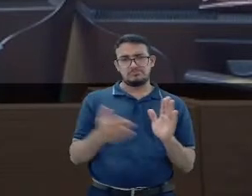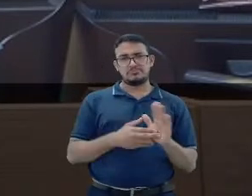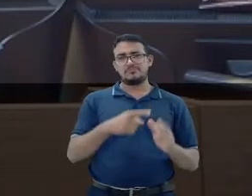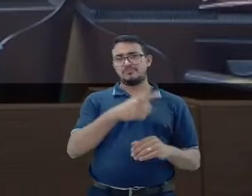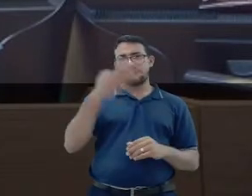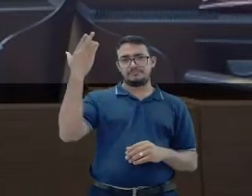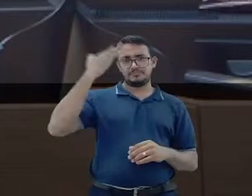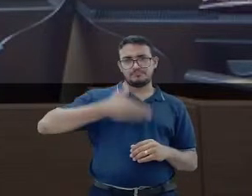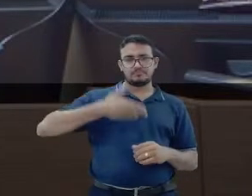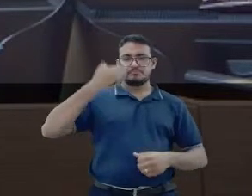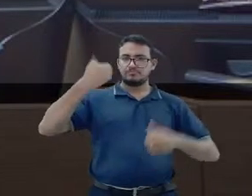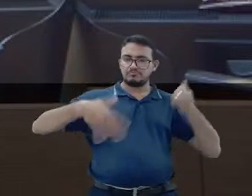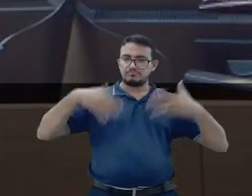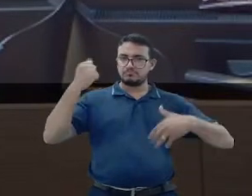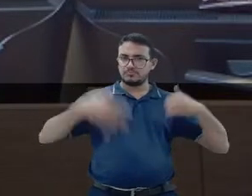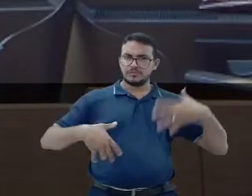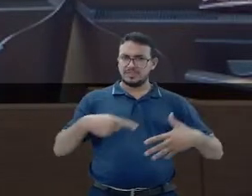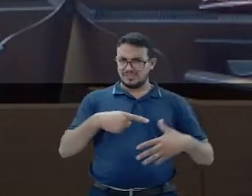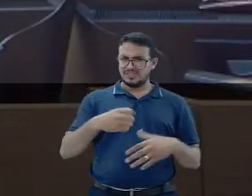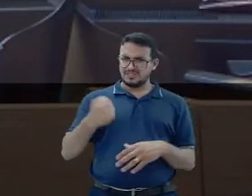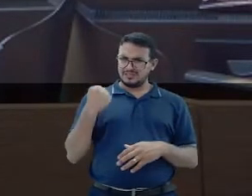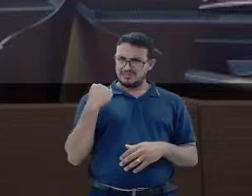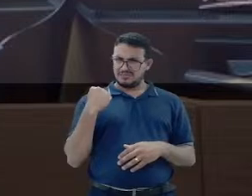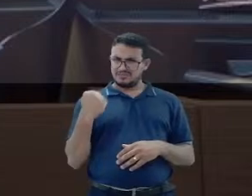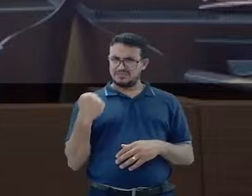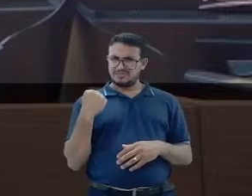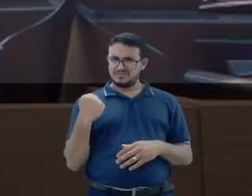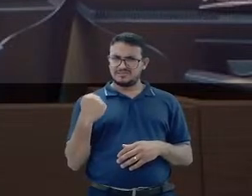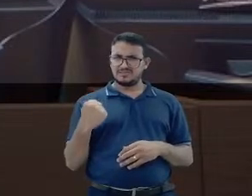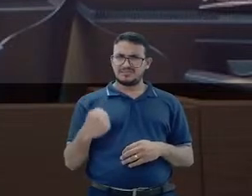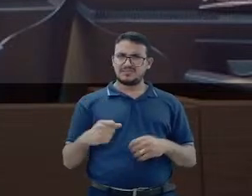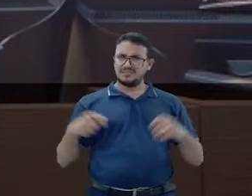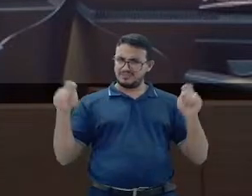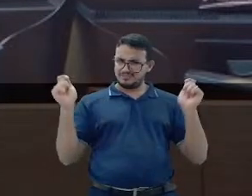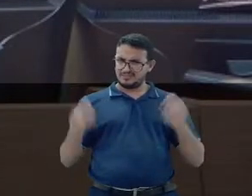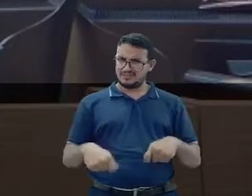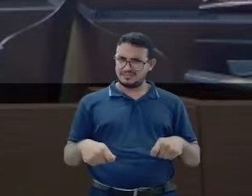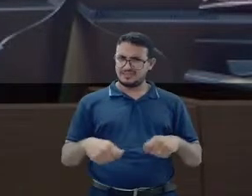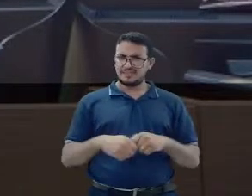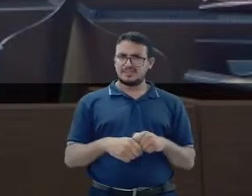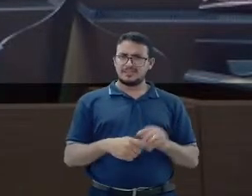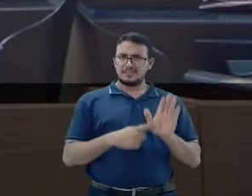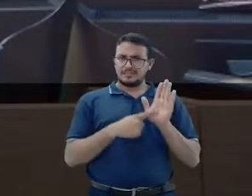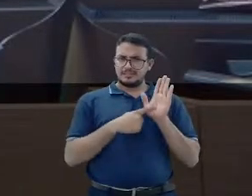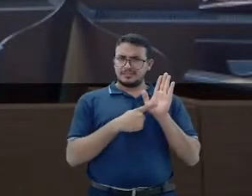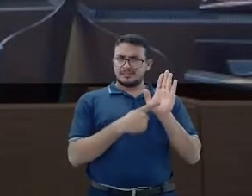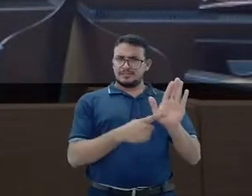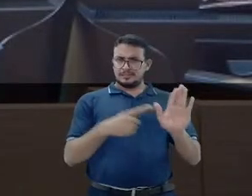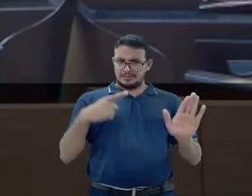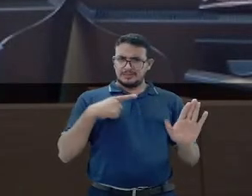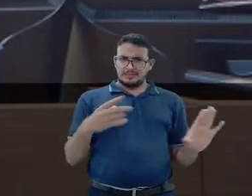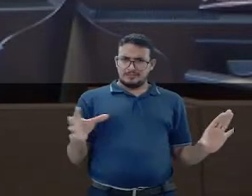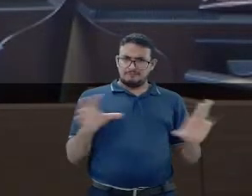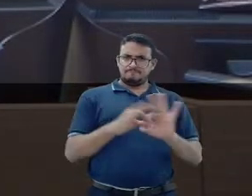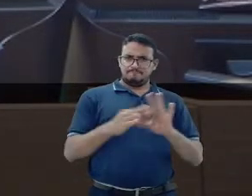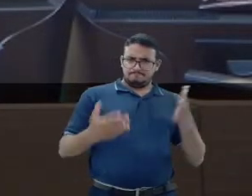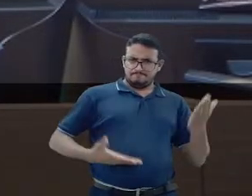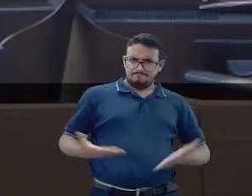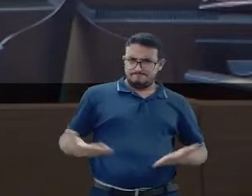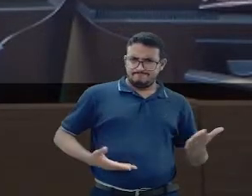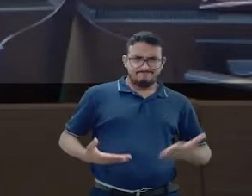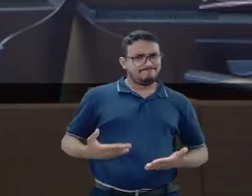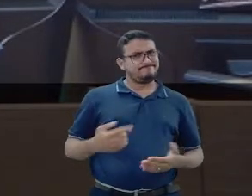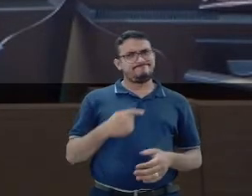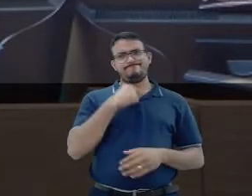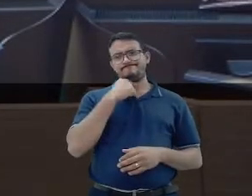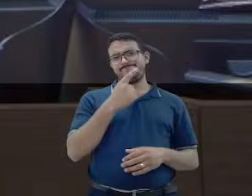a robustez necessária para permitir apontar com convicção a existência do vínculo de emprego. Reputam-se,